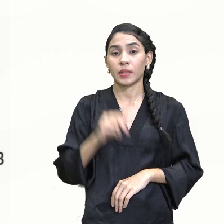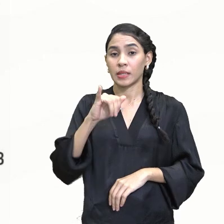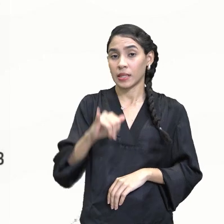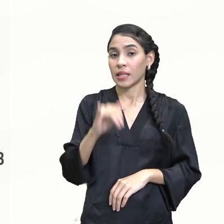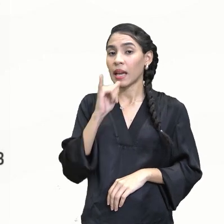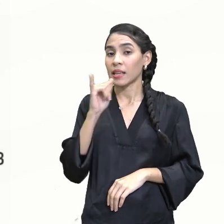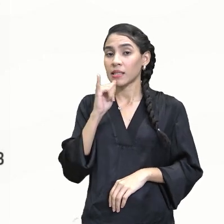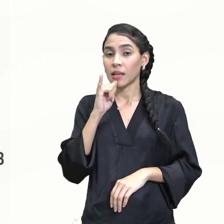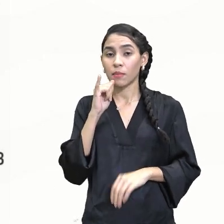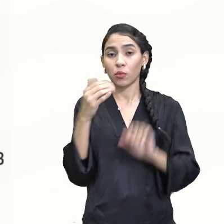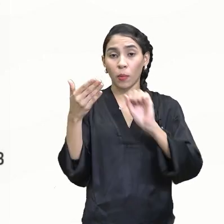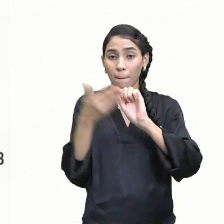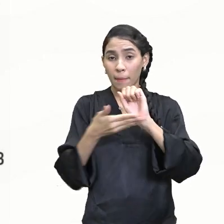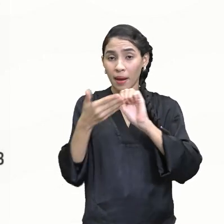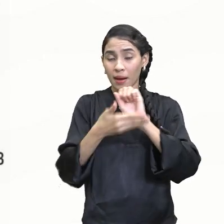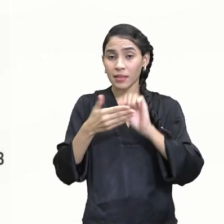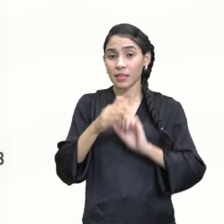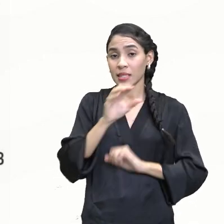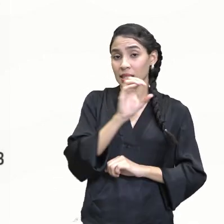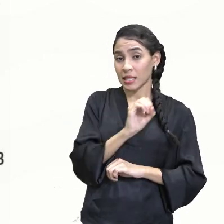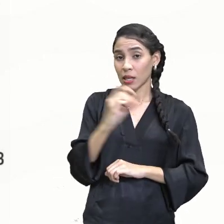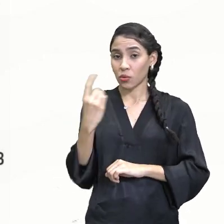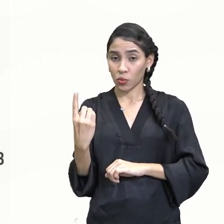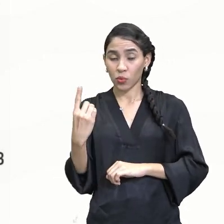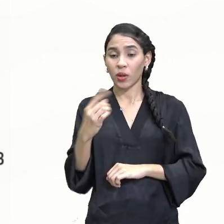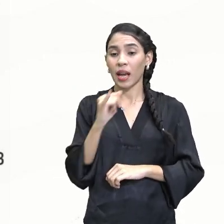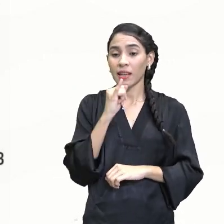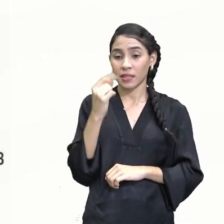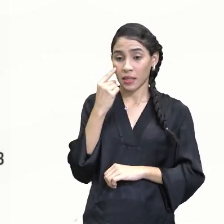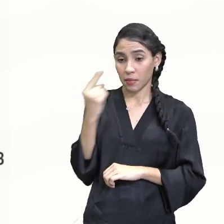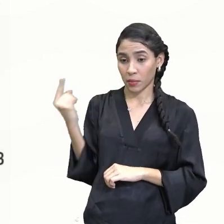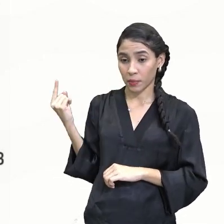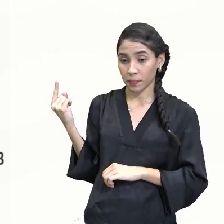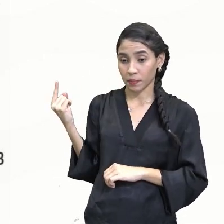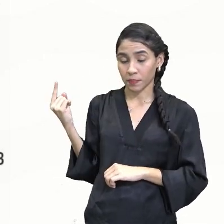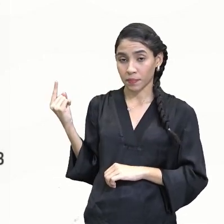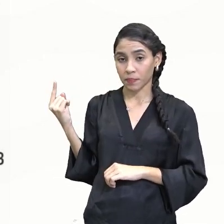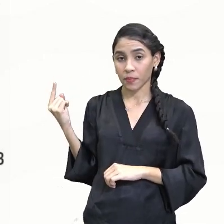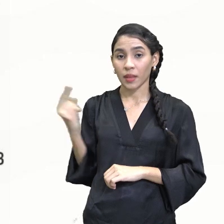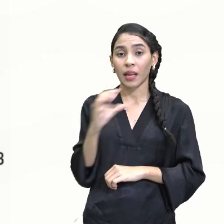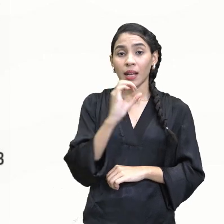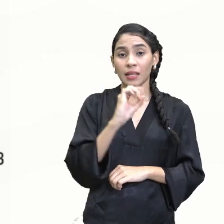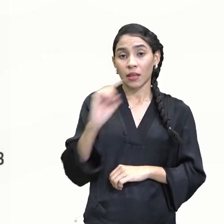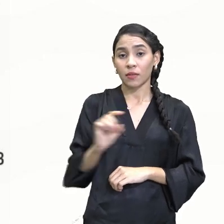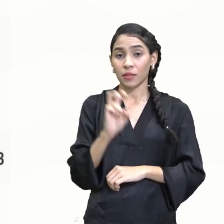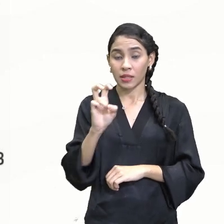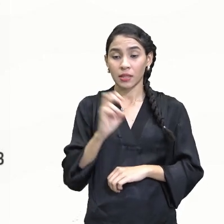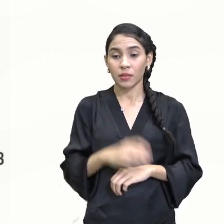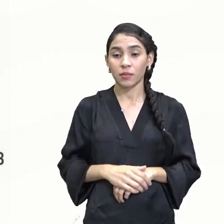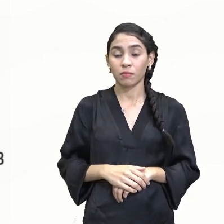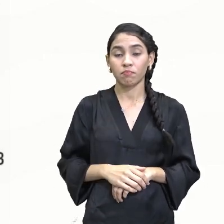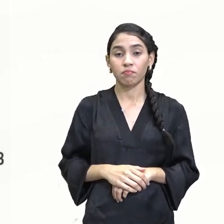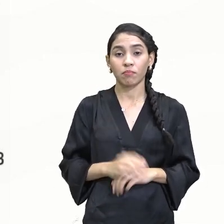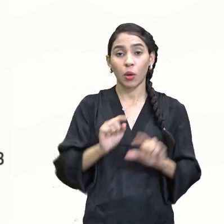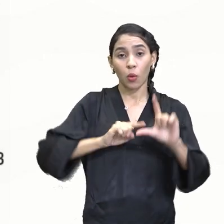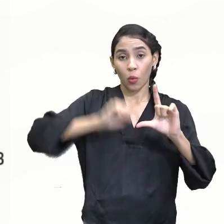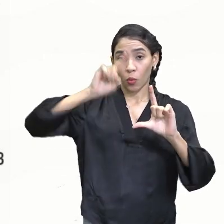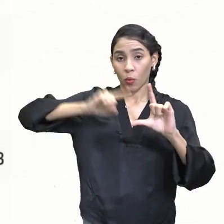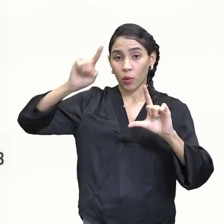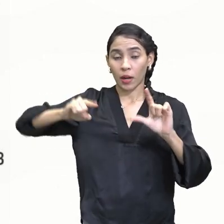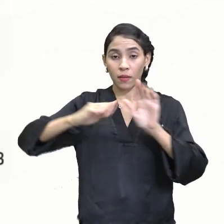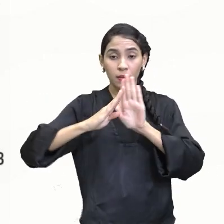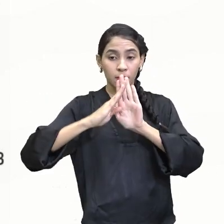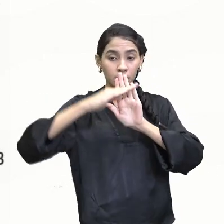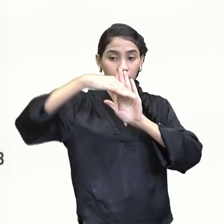entre 0 e 1, professora, como no exemplo ali nós tínhamos 0,5, esse gráfico, ele será